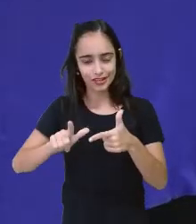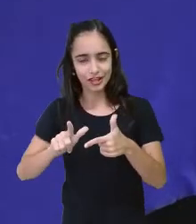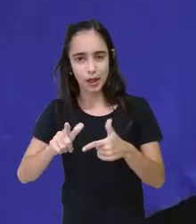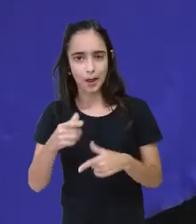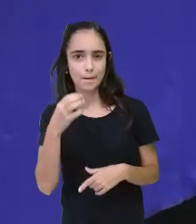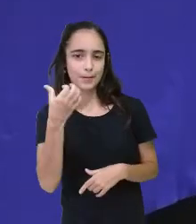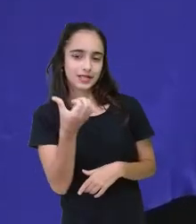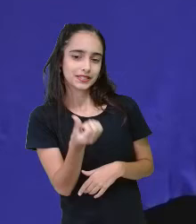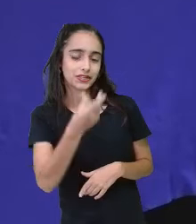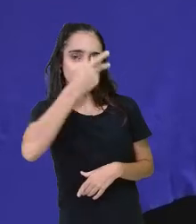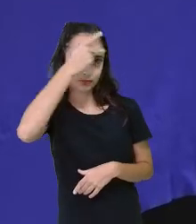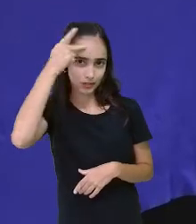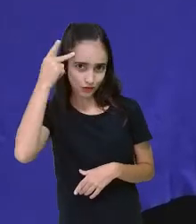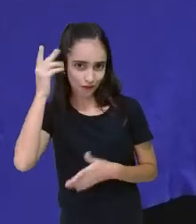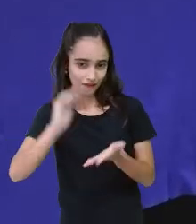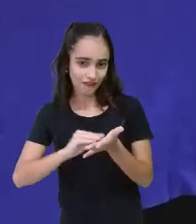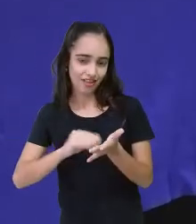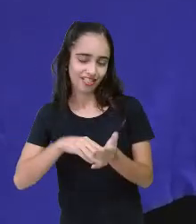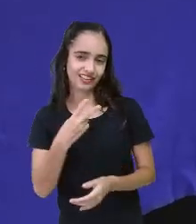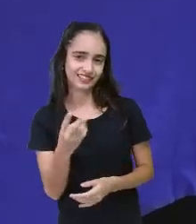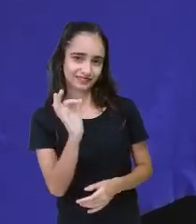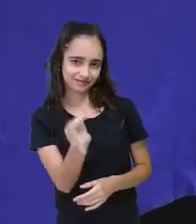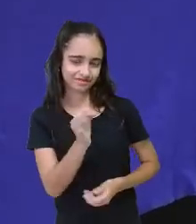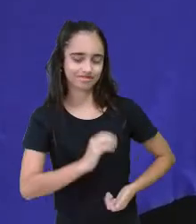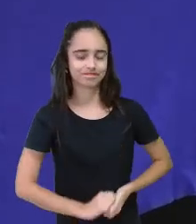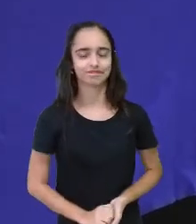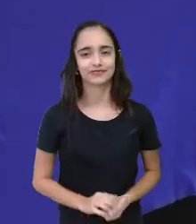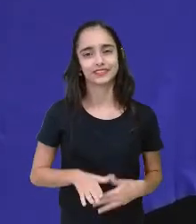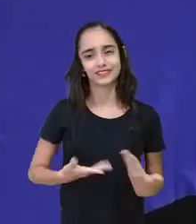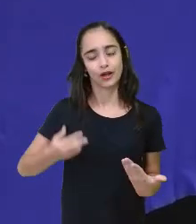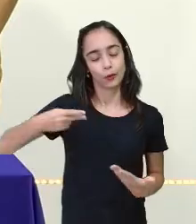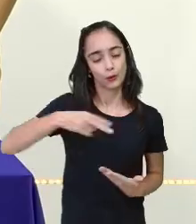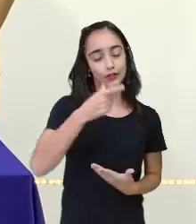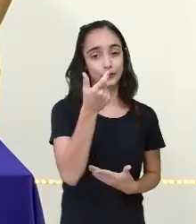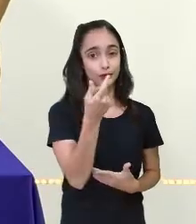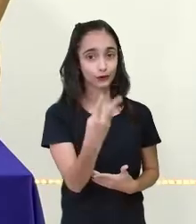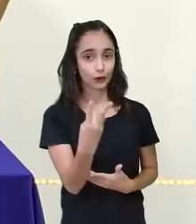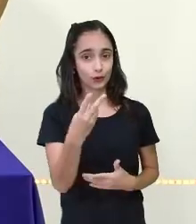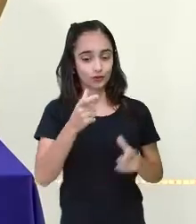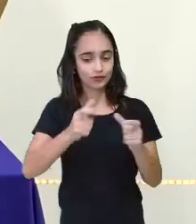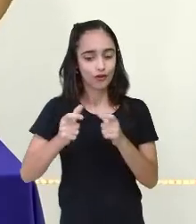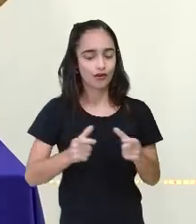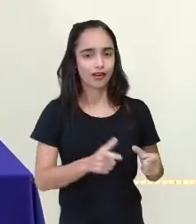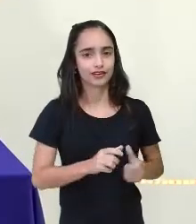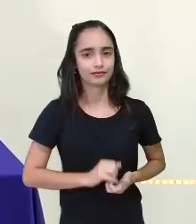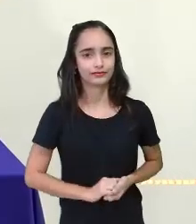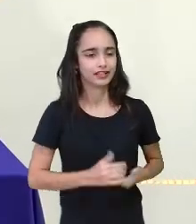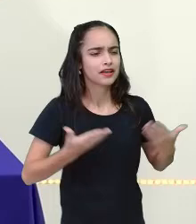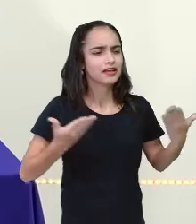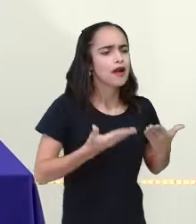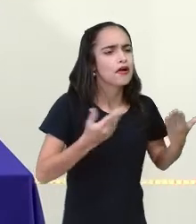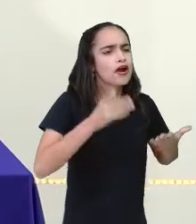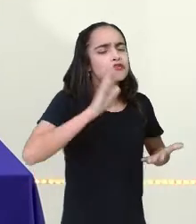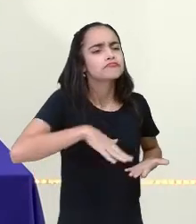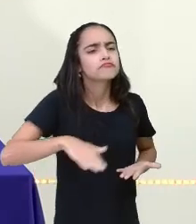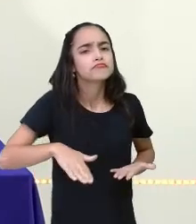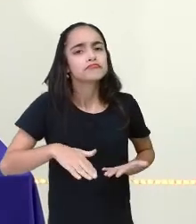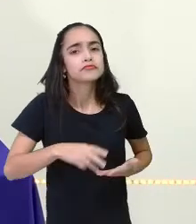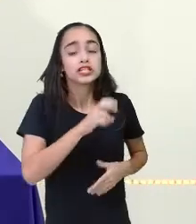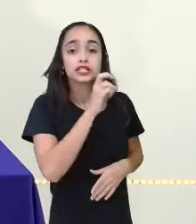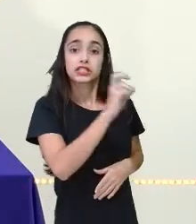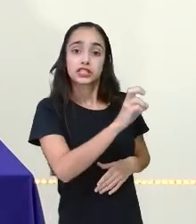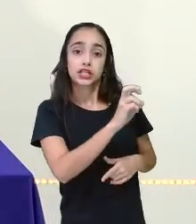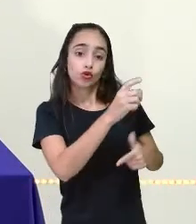casinhas. 1, 2. E agora, crianças, 5 dividido